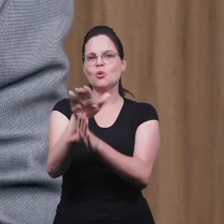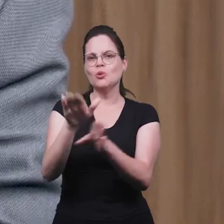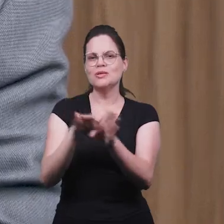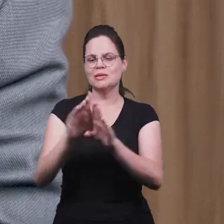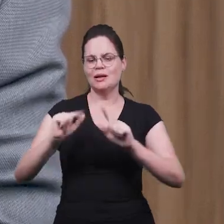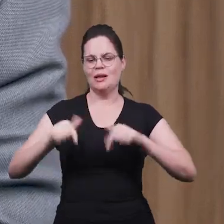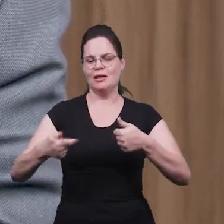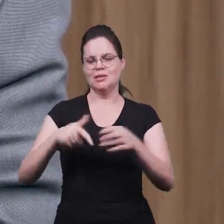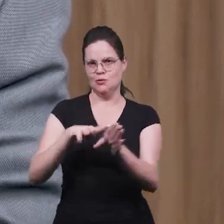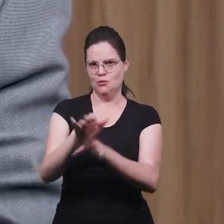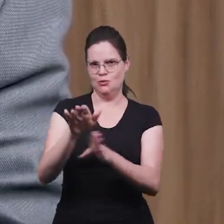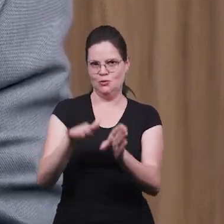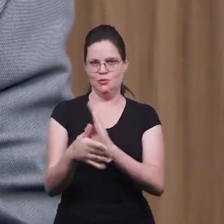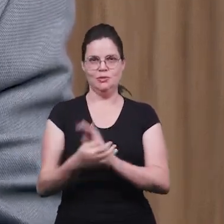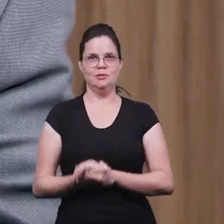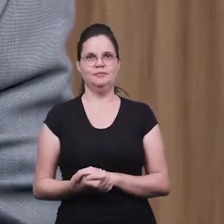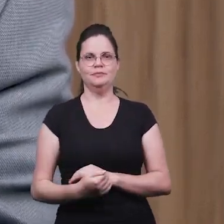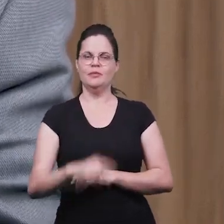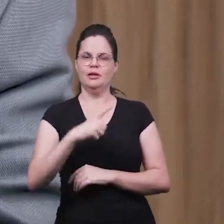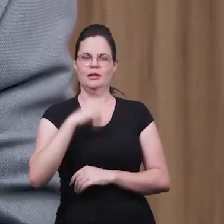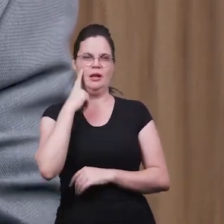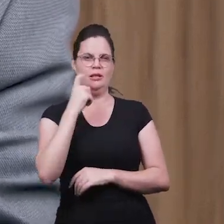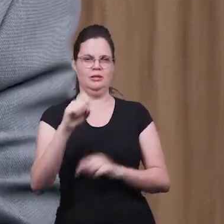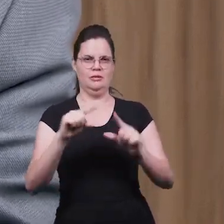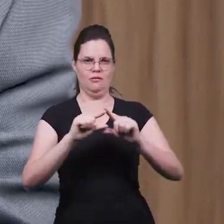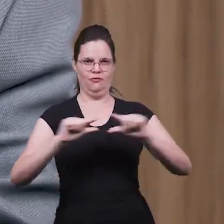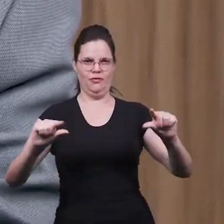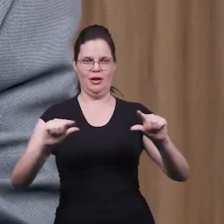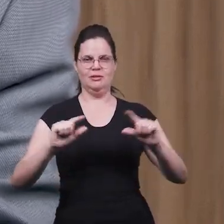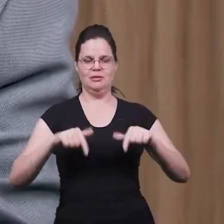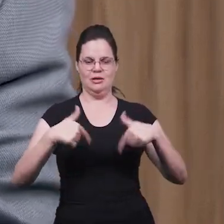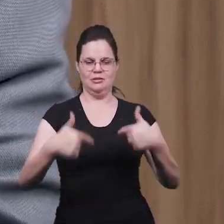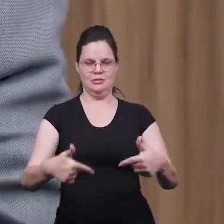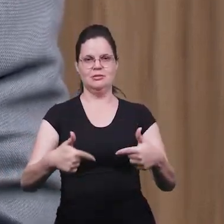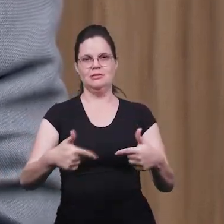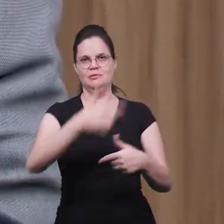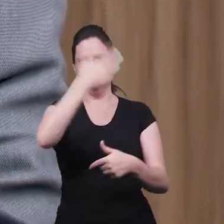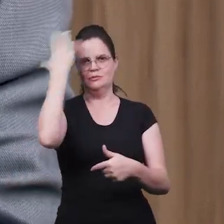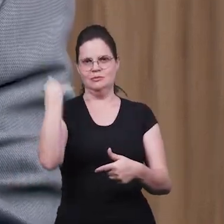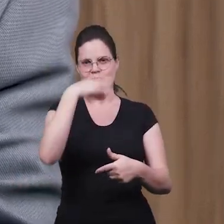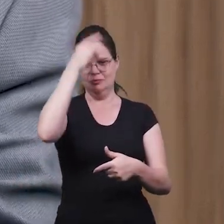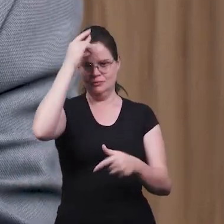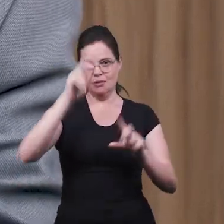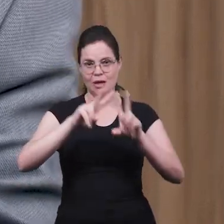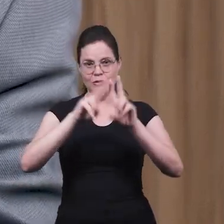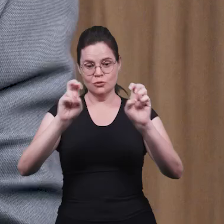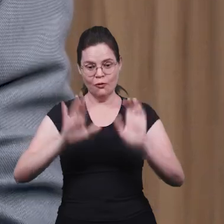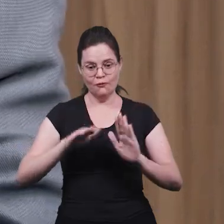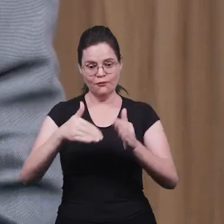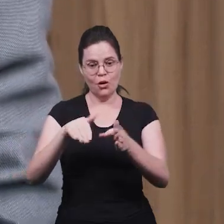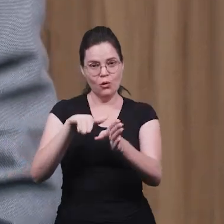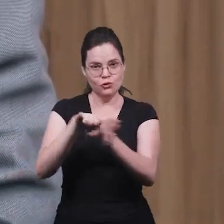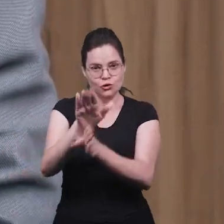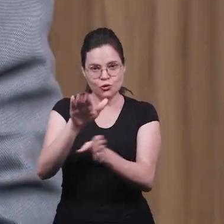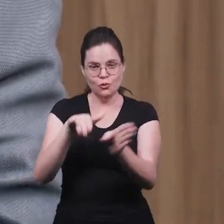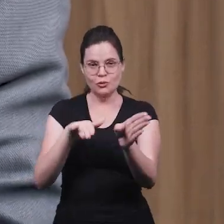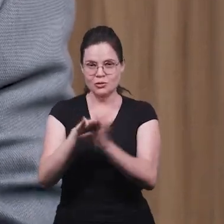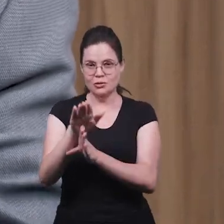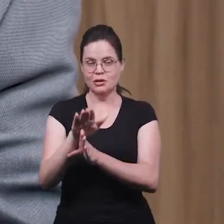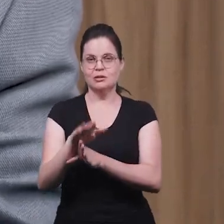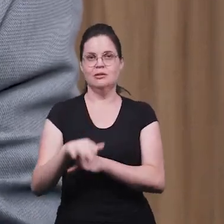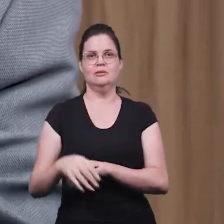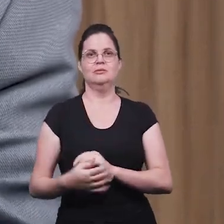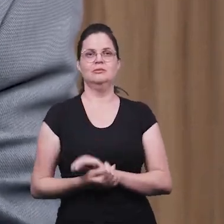muito interessante, Josias, essa expressão, porque a operação do Espírito Santo na forma de